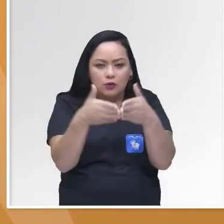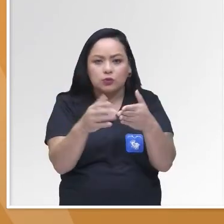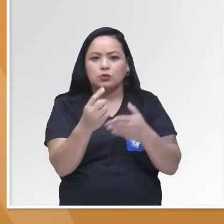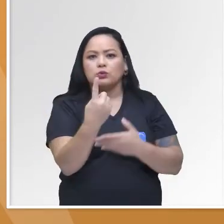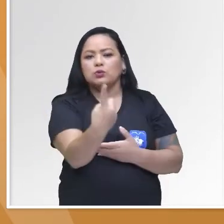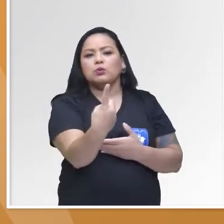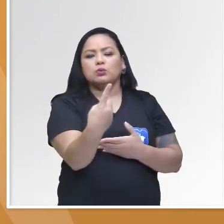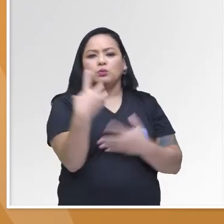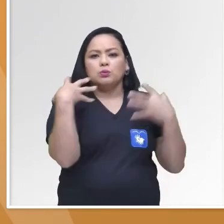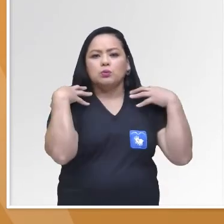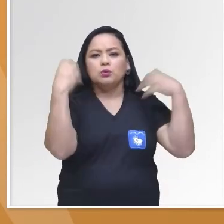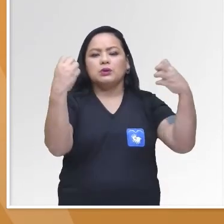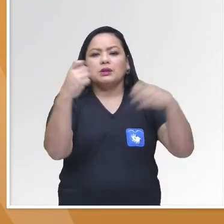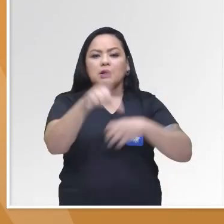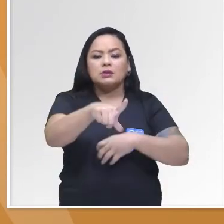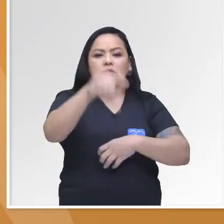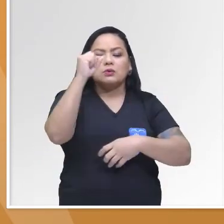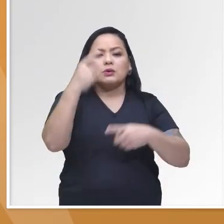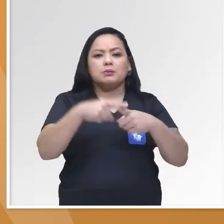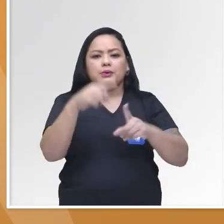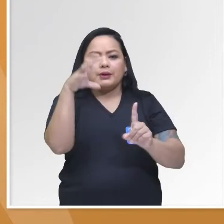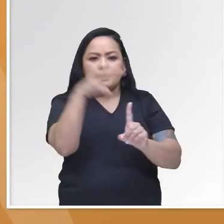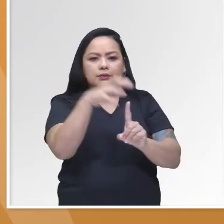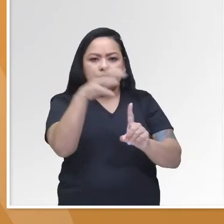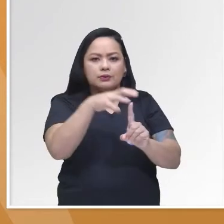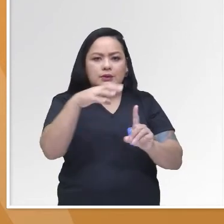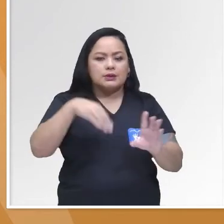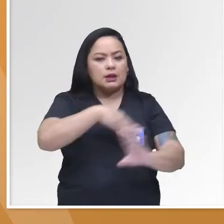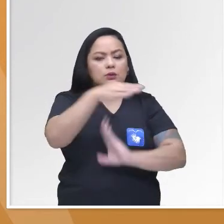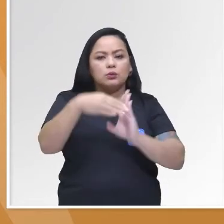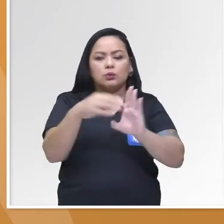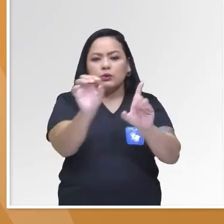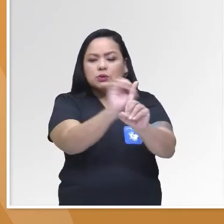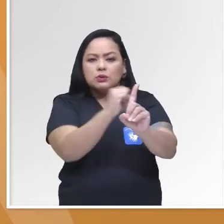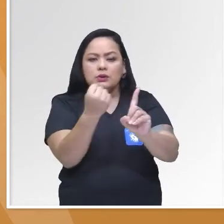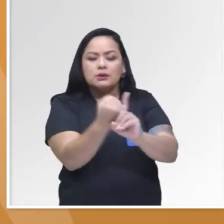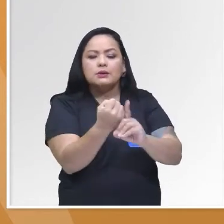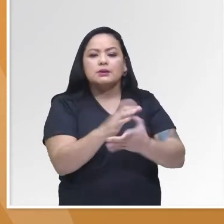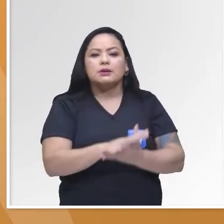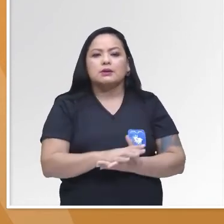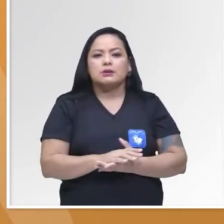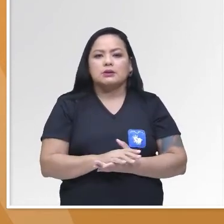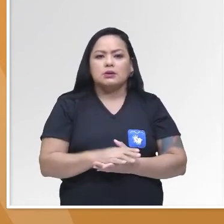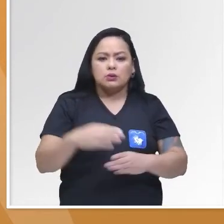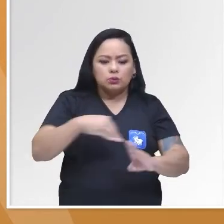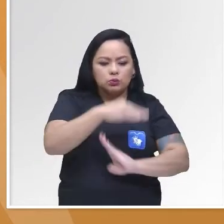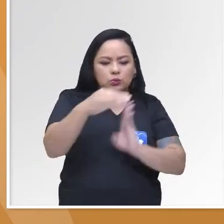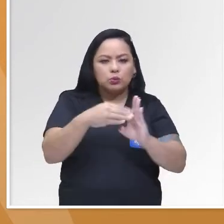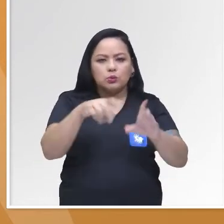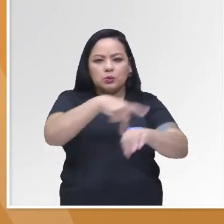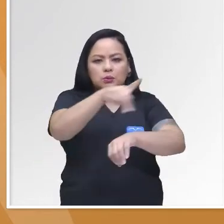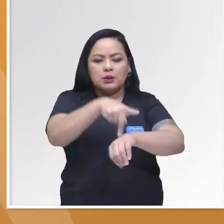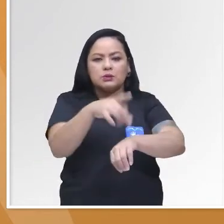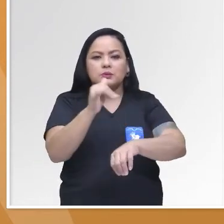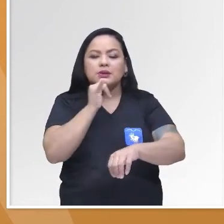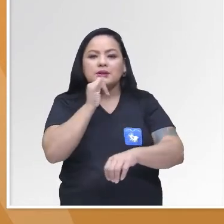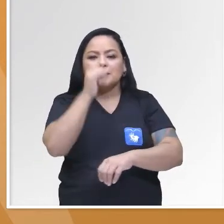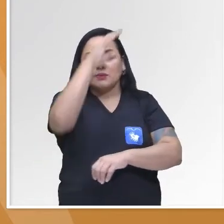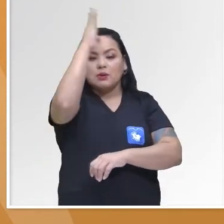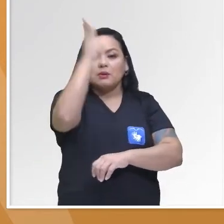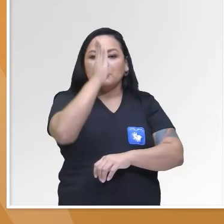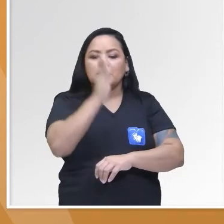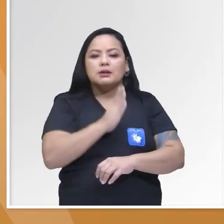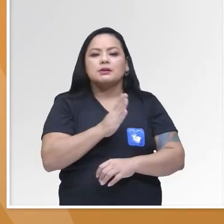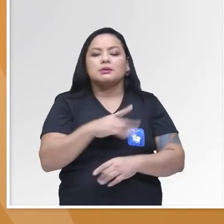poder a decisão que vai afetar toda uma sociedade, toda uma nação, como no caso do Brasil.